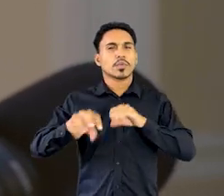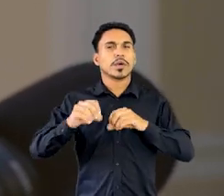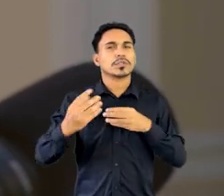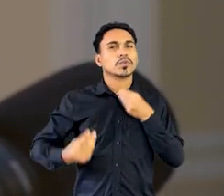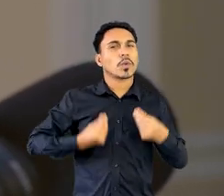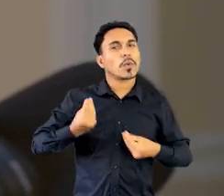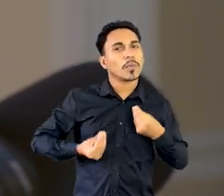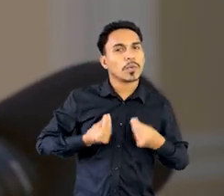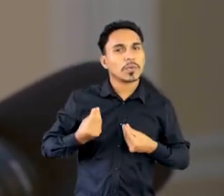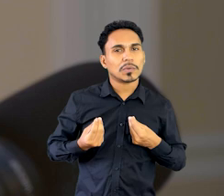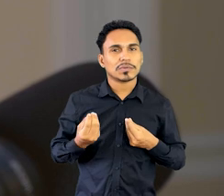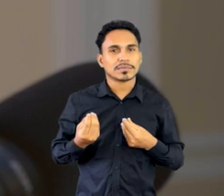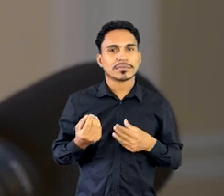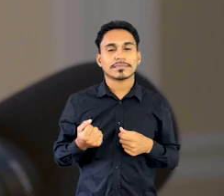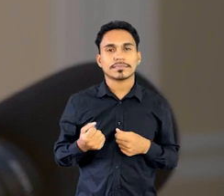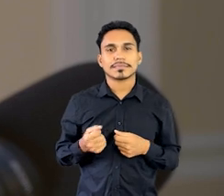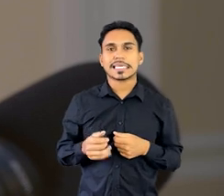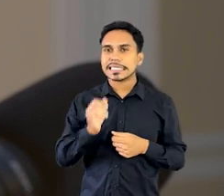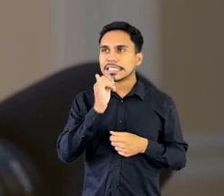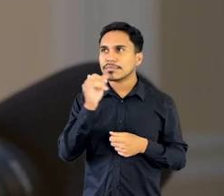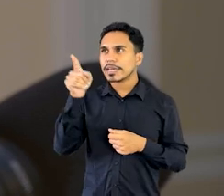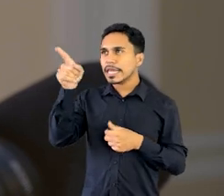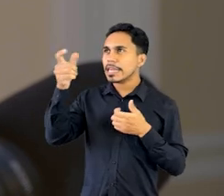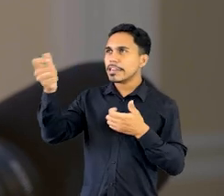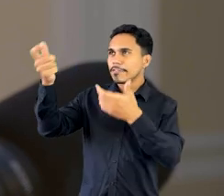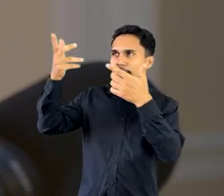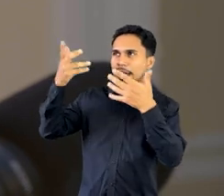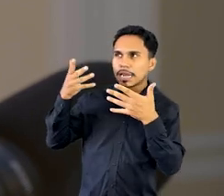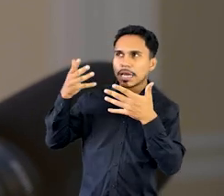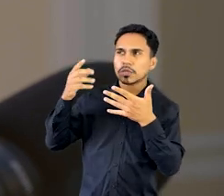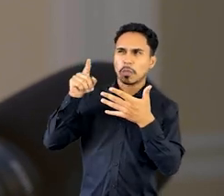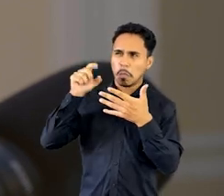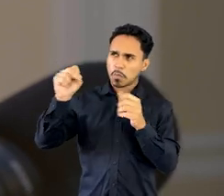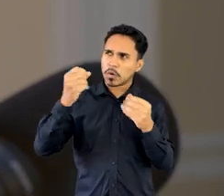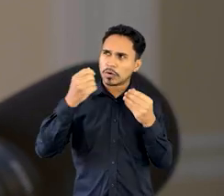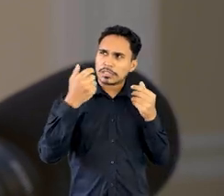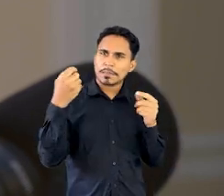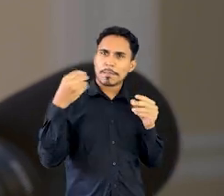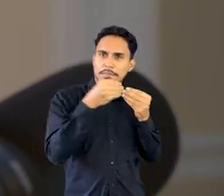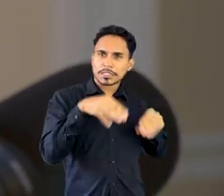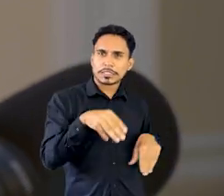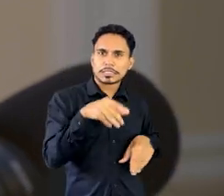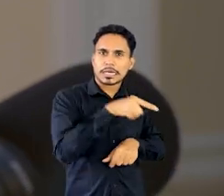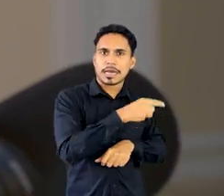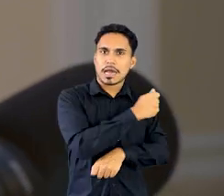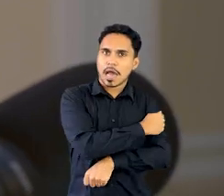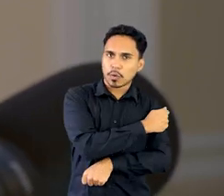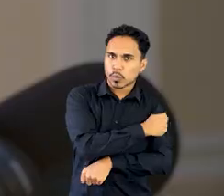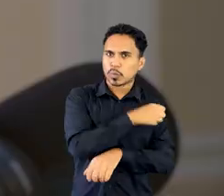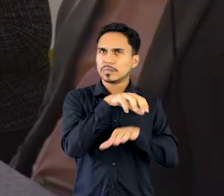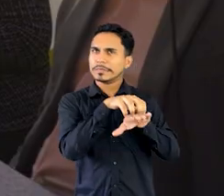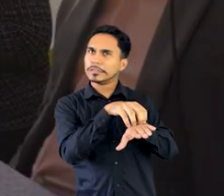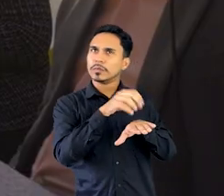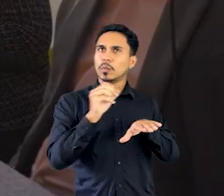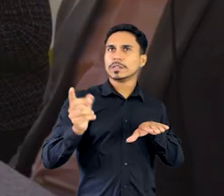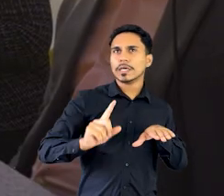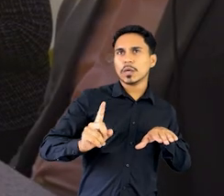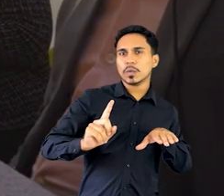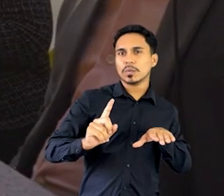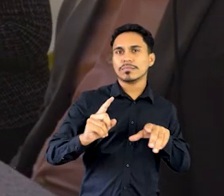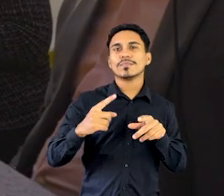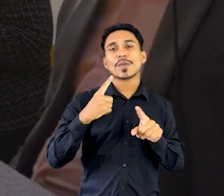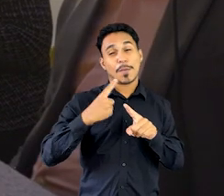educação que que isso vai impactar dentro da que que ele tá falando aqui que vai impactar o meu estudante com relação ao transporte escolar porque pode